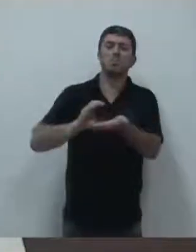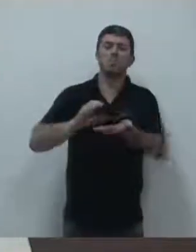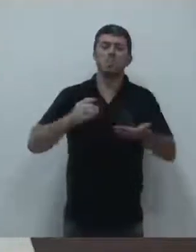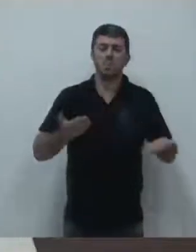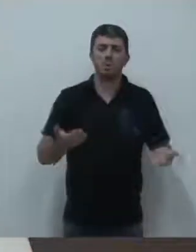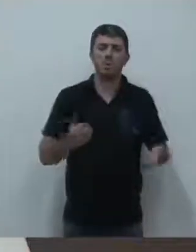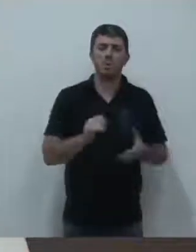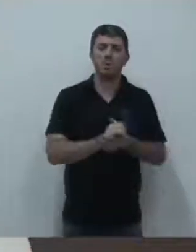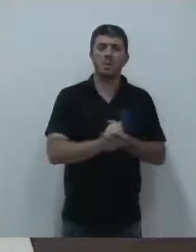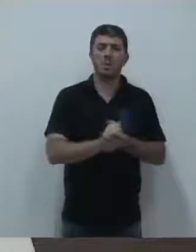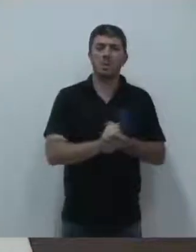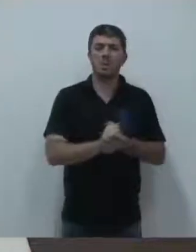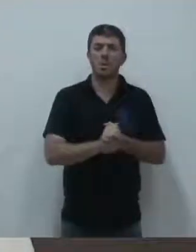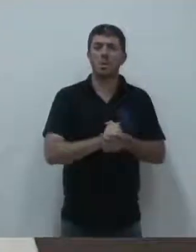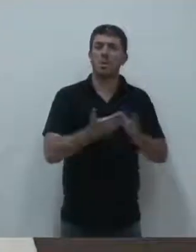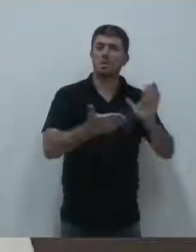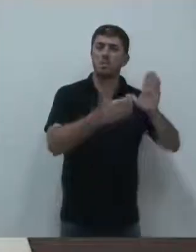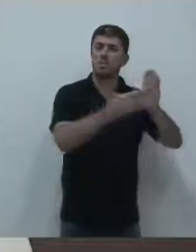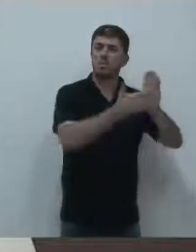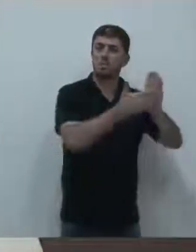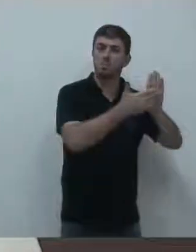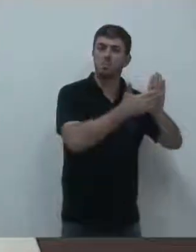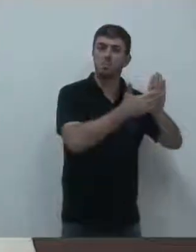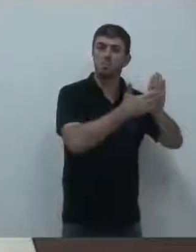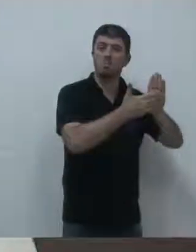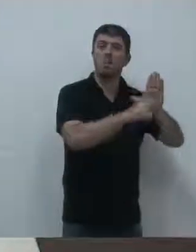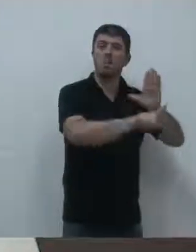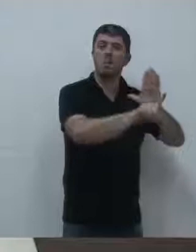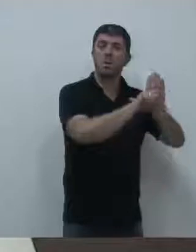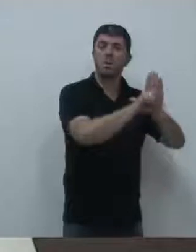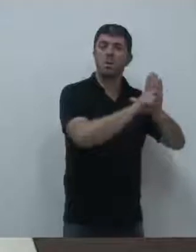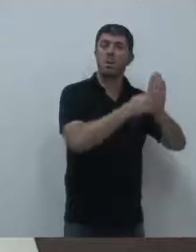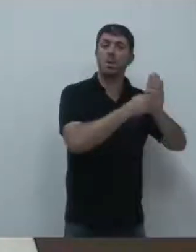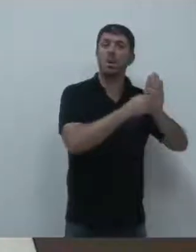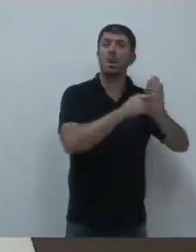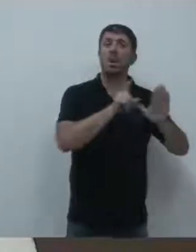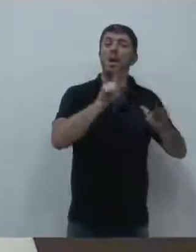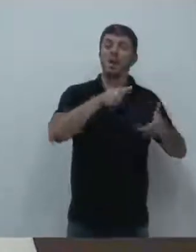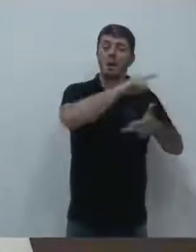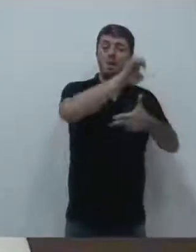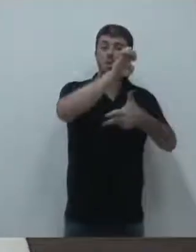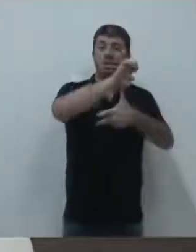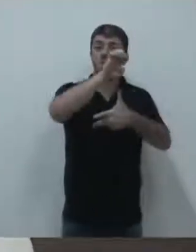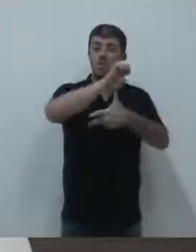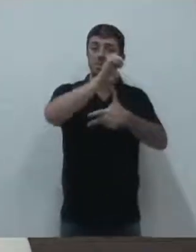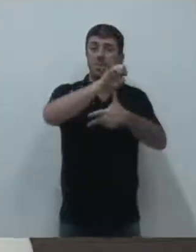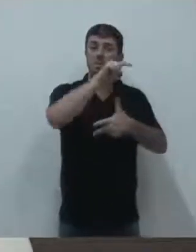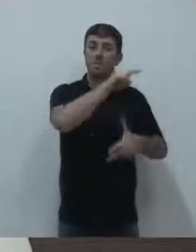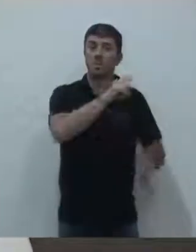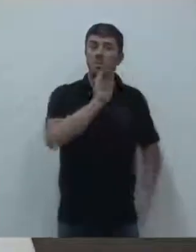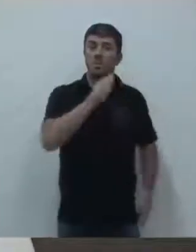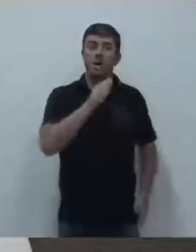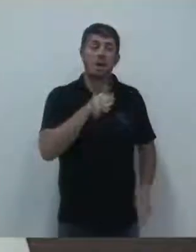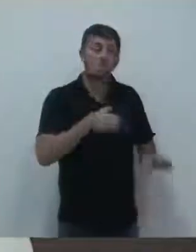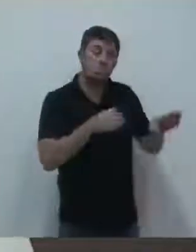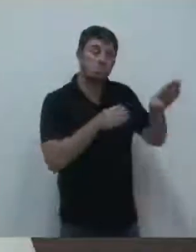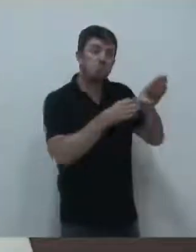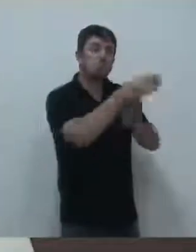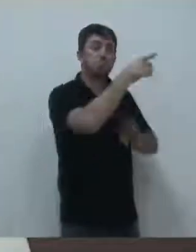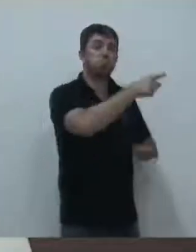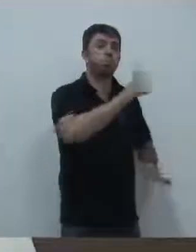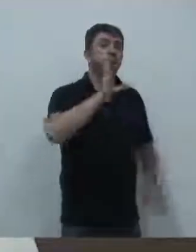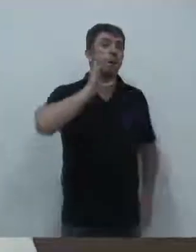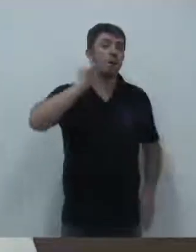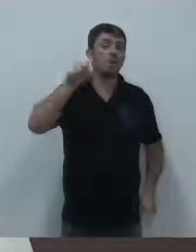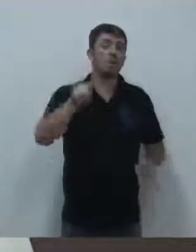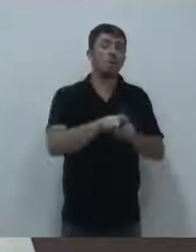o Poder Executivo Municipal foi alertado por 2 vezes, em abril e agosto, quanto à superação dos 90% do específico limite da